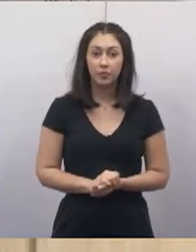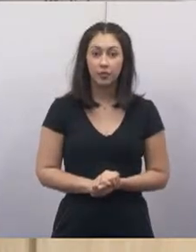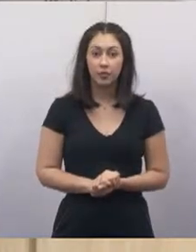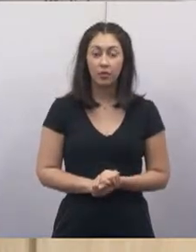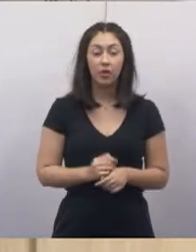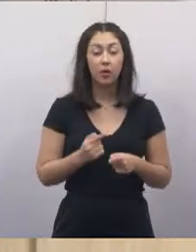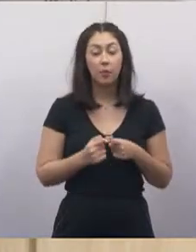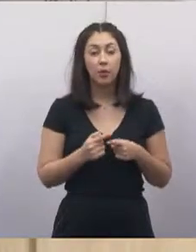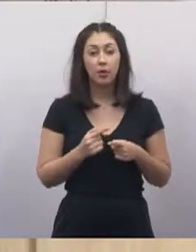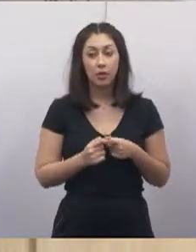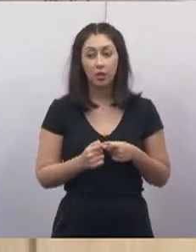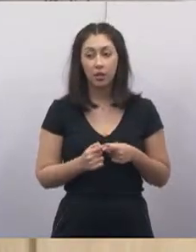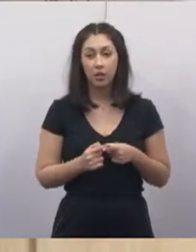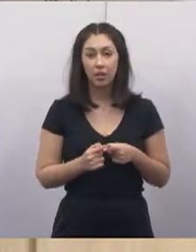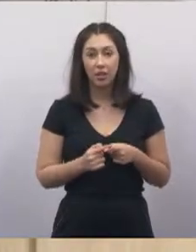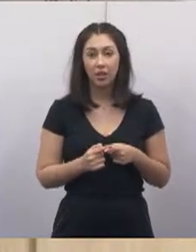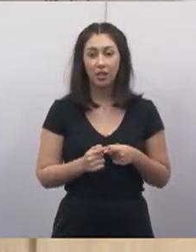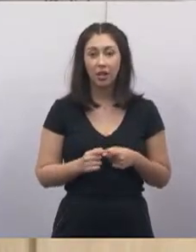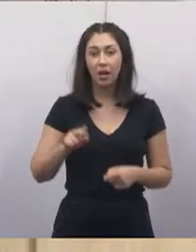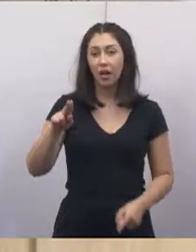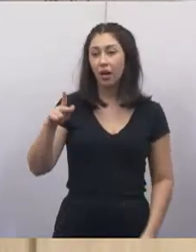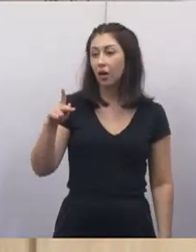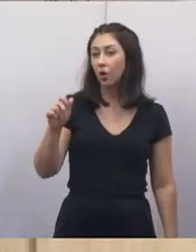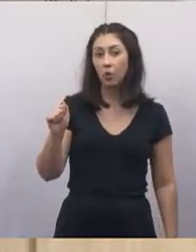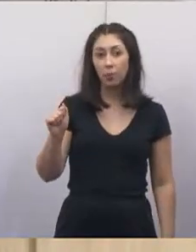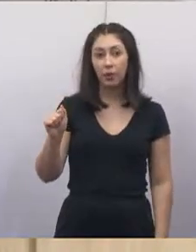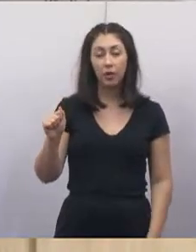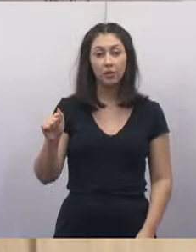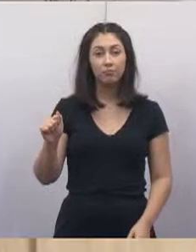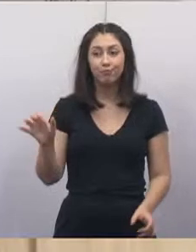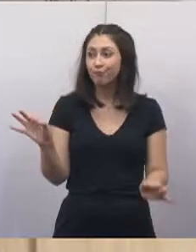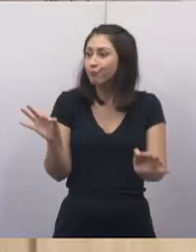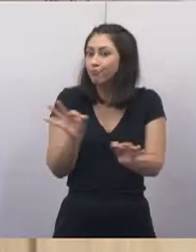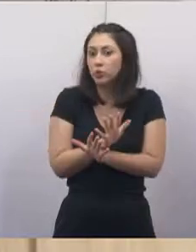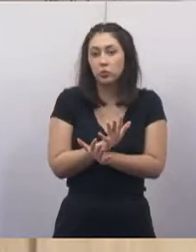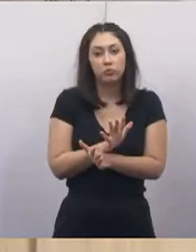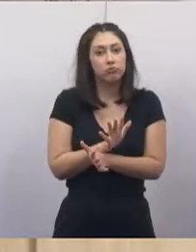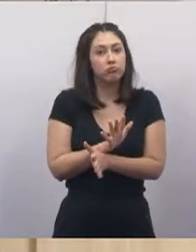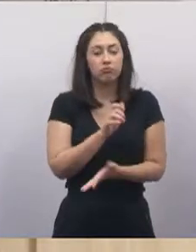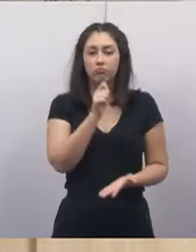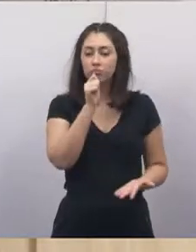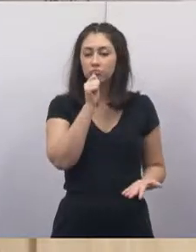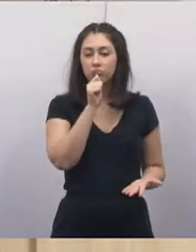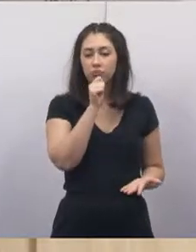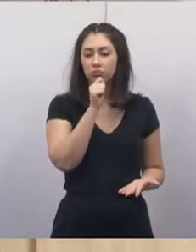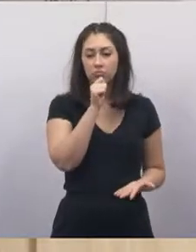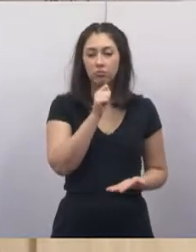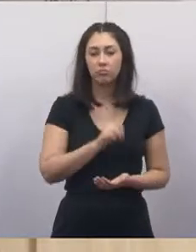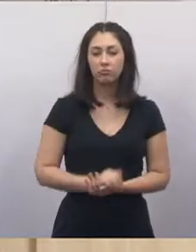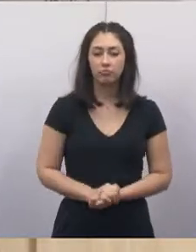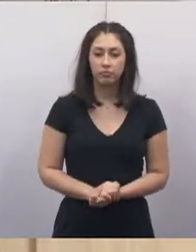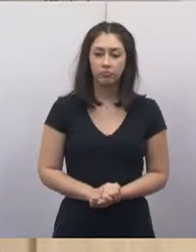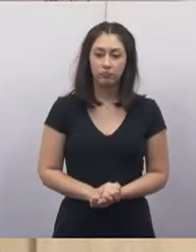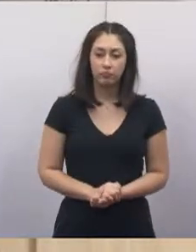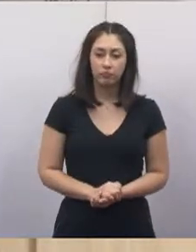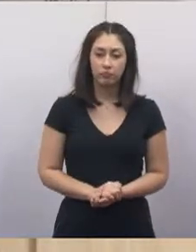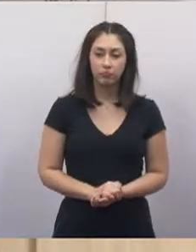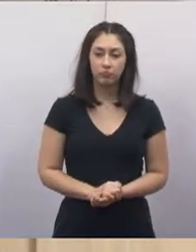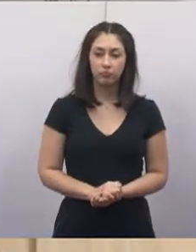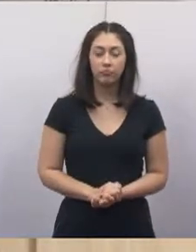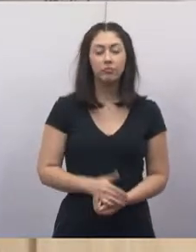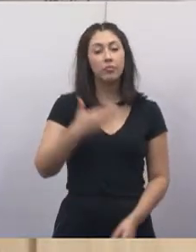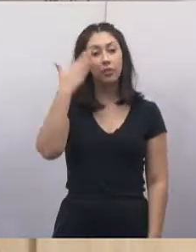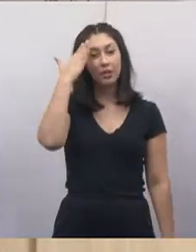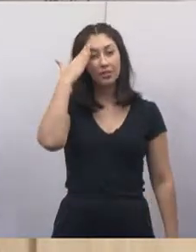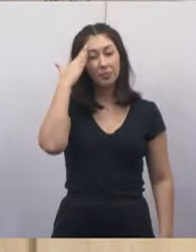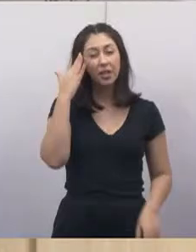mesma demonstra não estar preparada para a inclusão de novos serviços em sua programação, visto